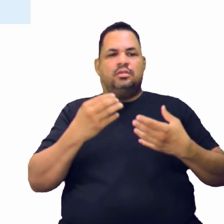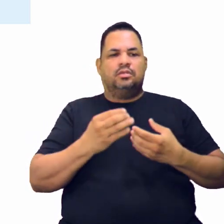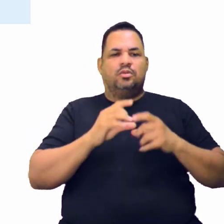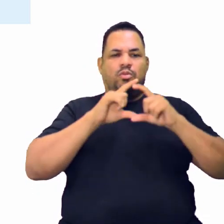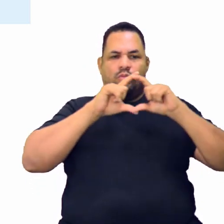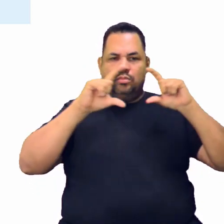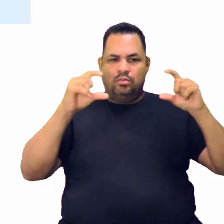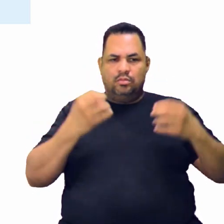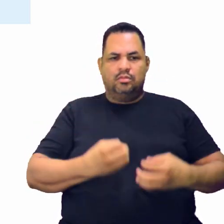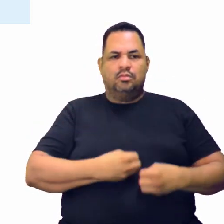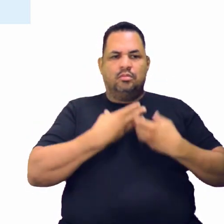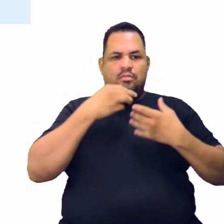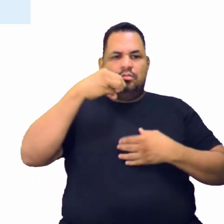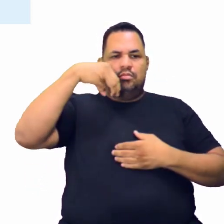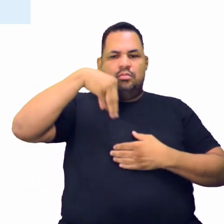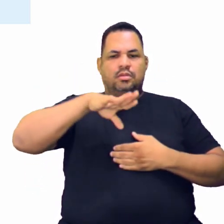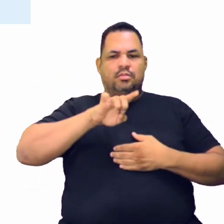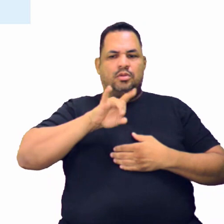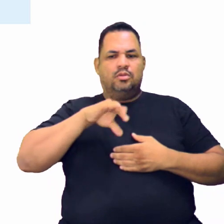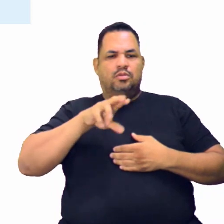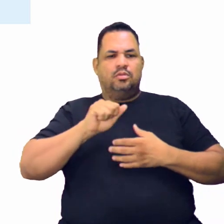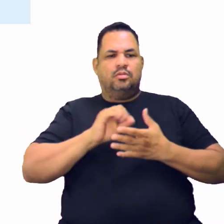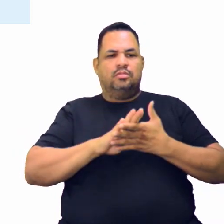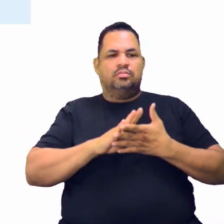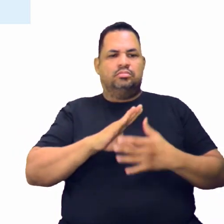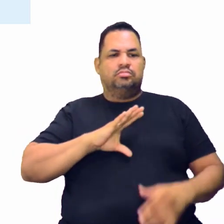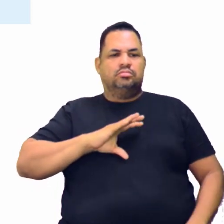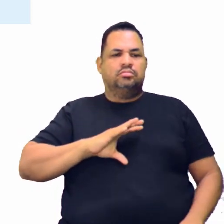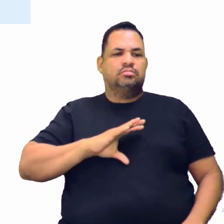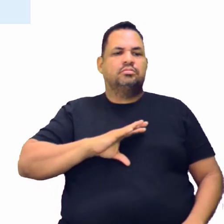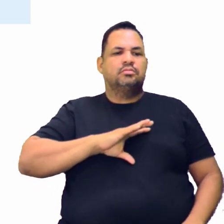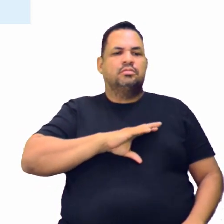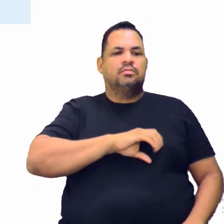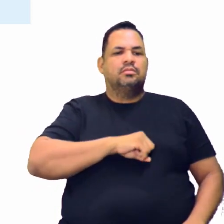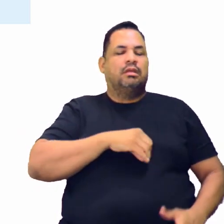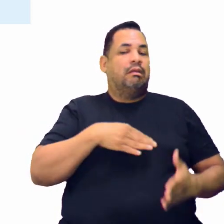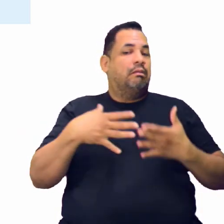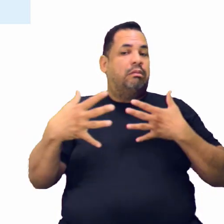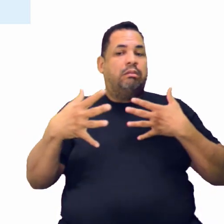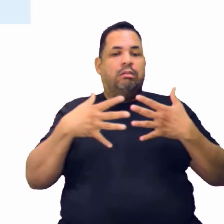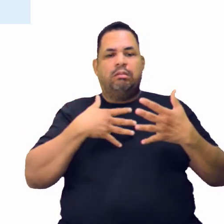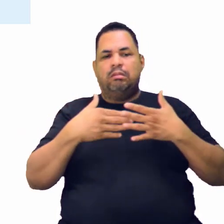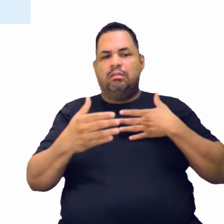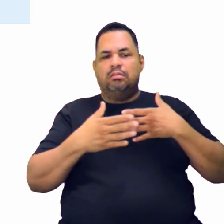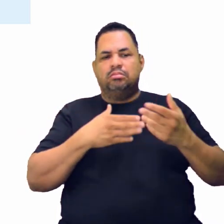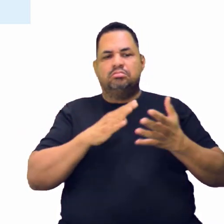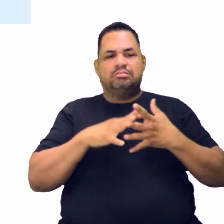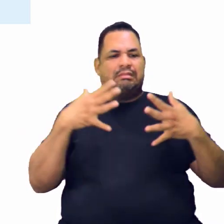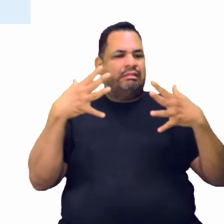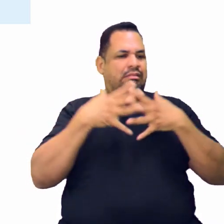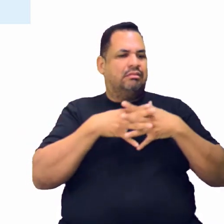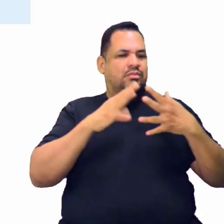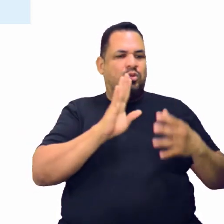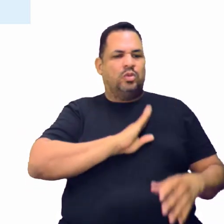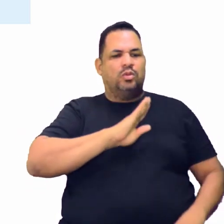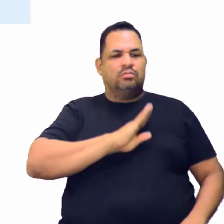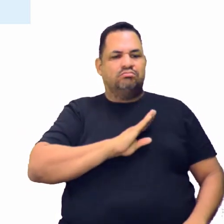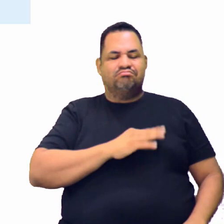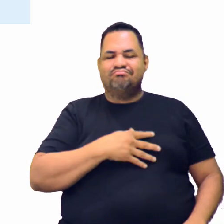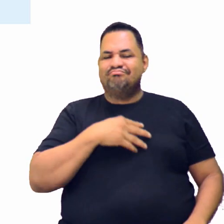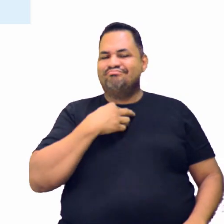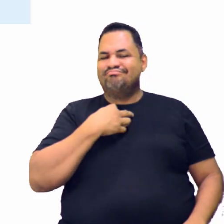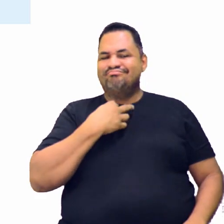abaixo. Memória. Amar o perdido deixa confundido este coração. Nada pode